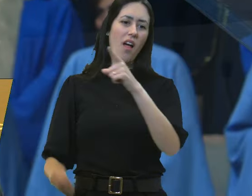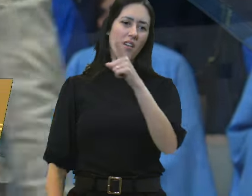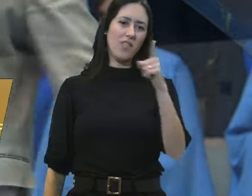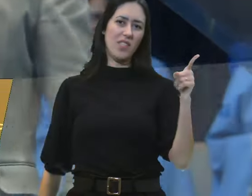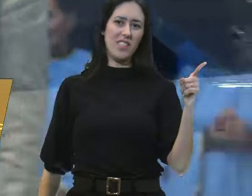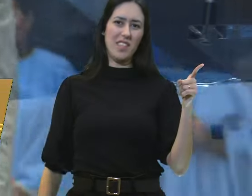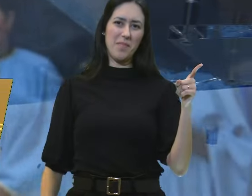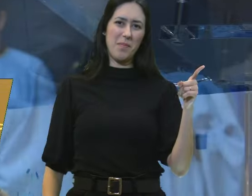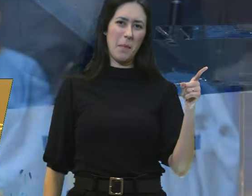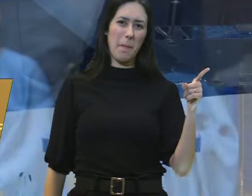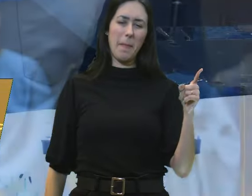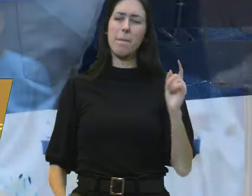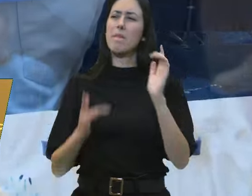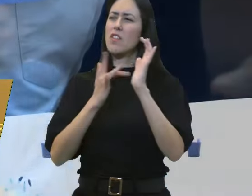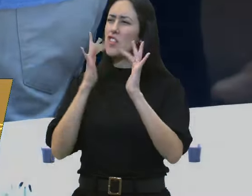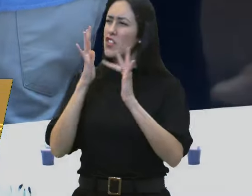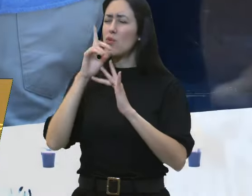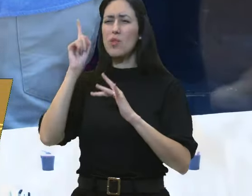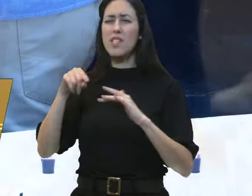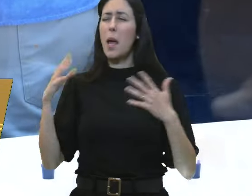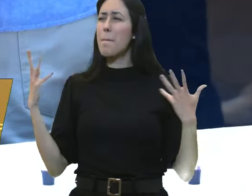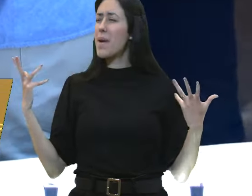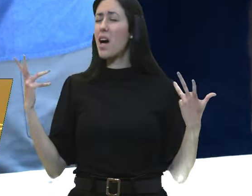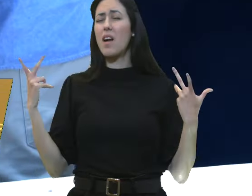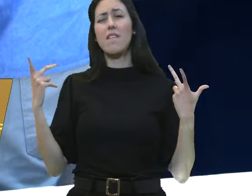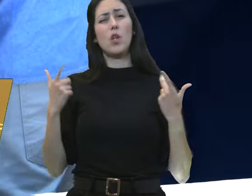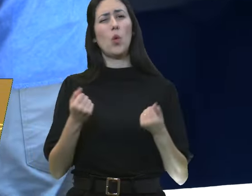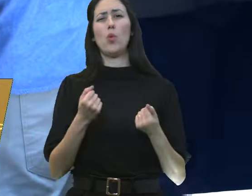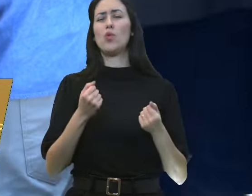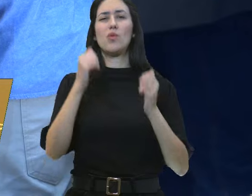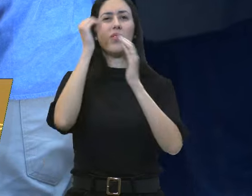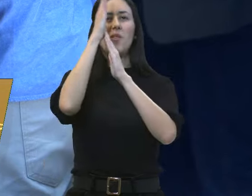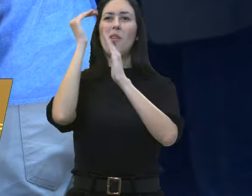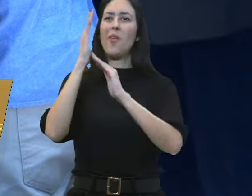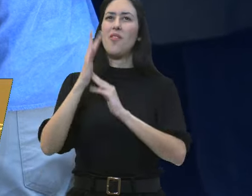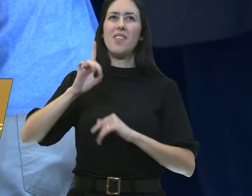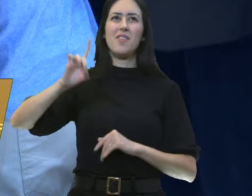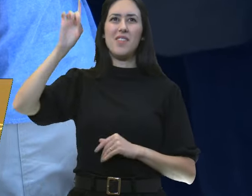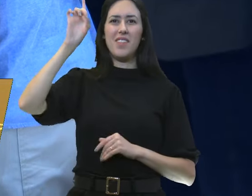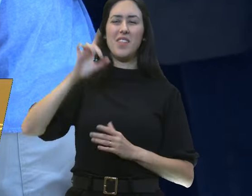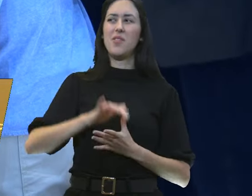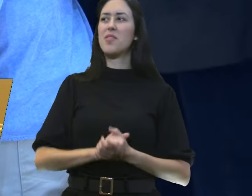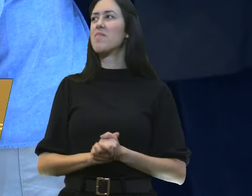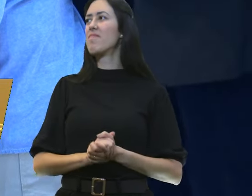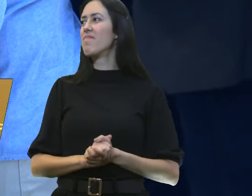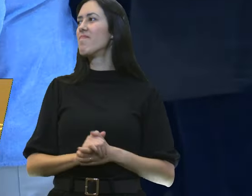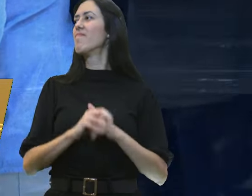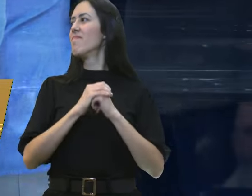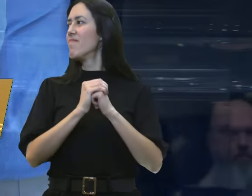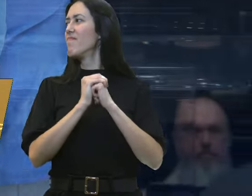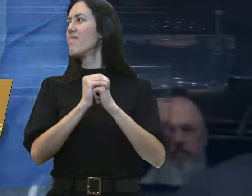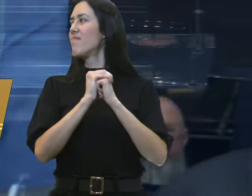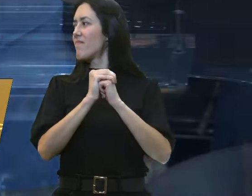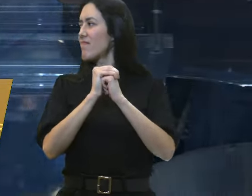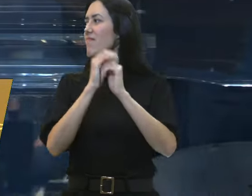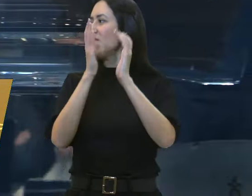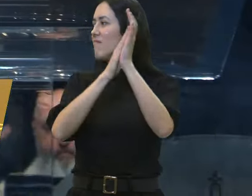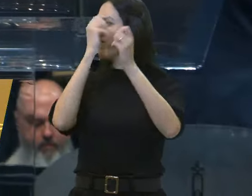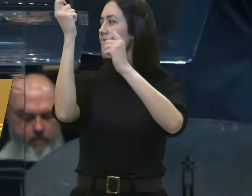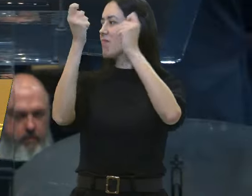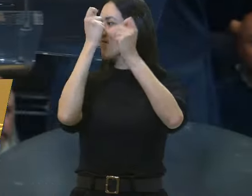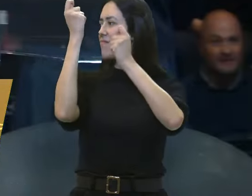vida. Jesus é maravilhoso. Louvado seja Deus. Amém. Amém, aleluia. Tem mais